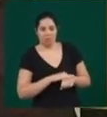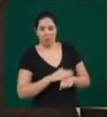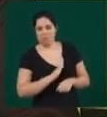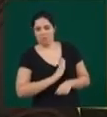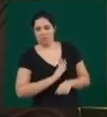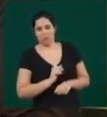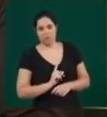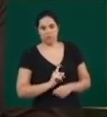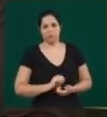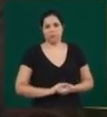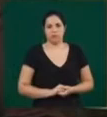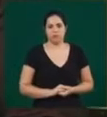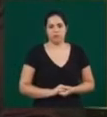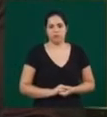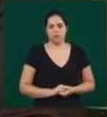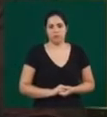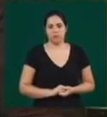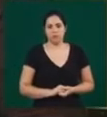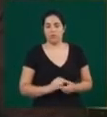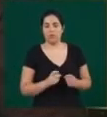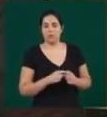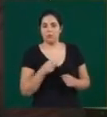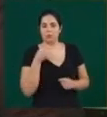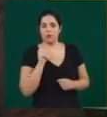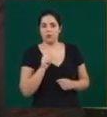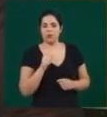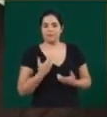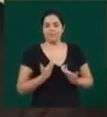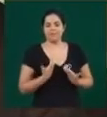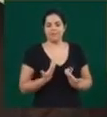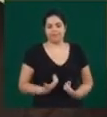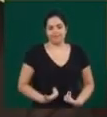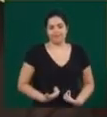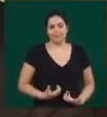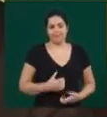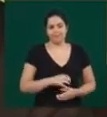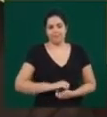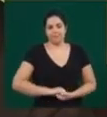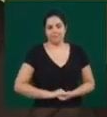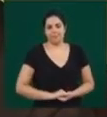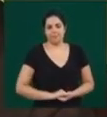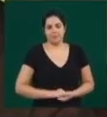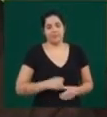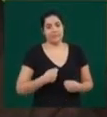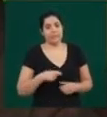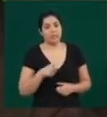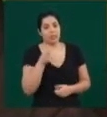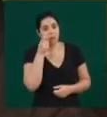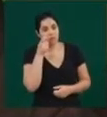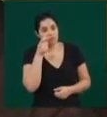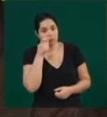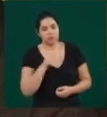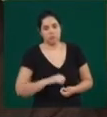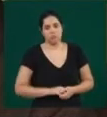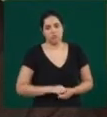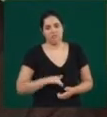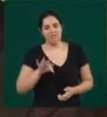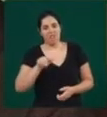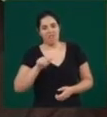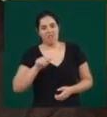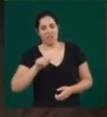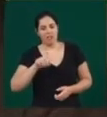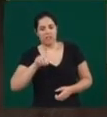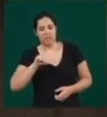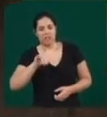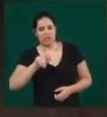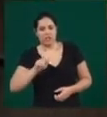Segundo o cardiologista, o sintoma mais comum é o cansaço. Mas atenção, é uma fadiga além da esperada para aquela